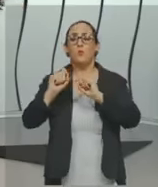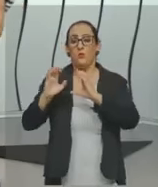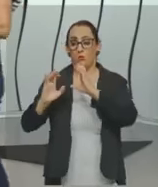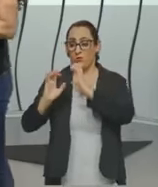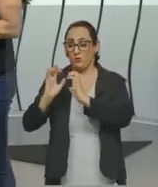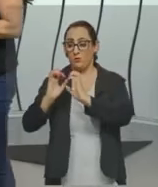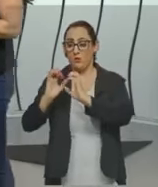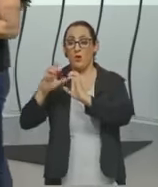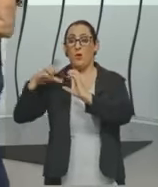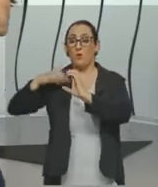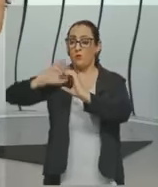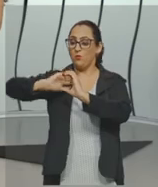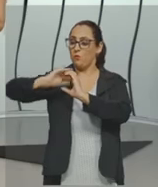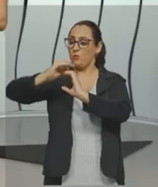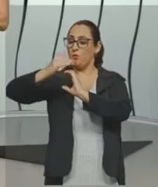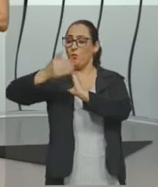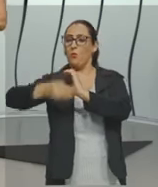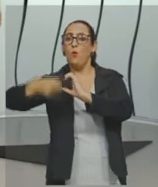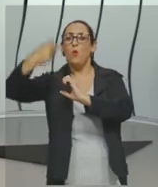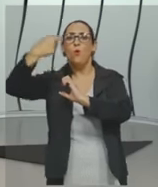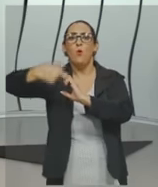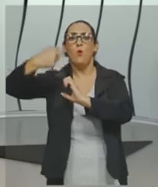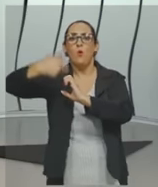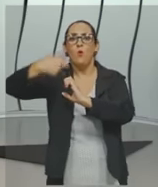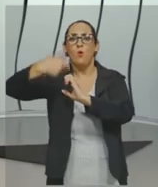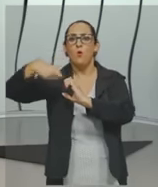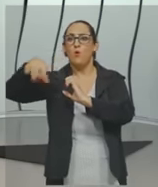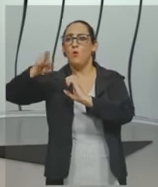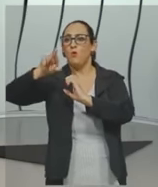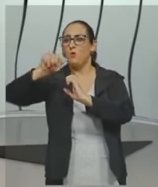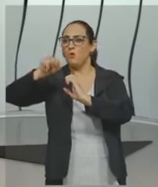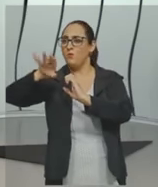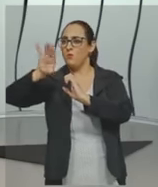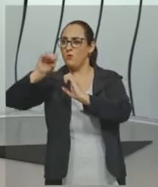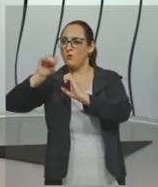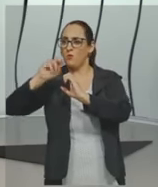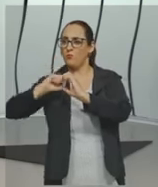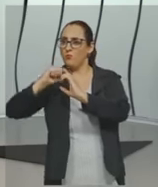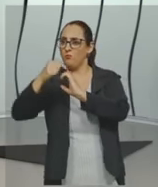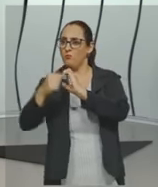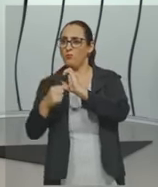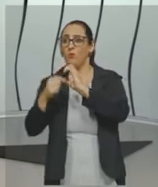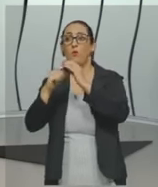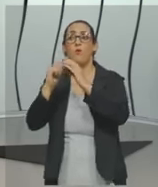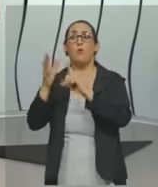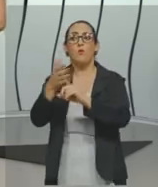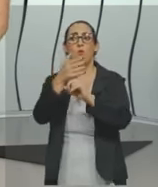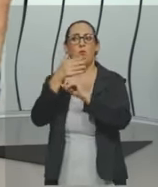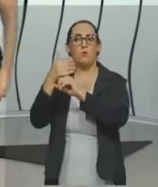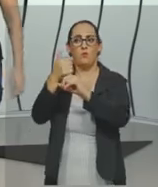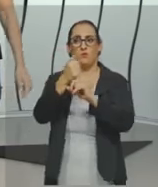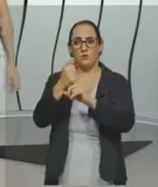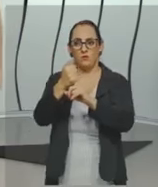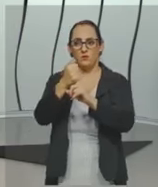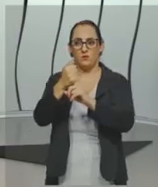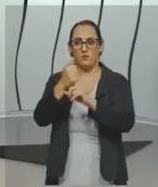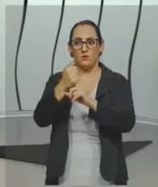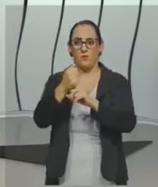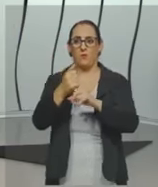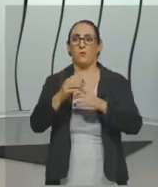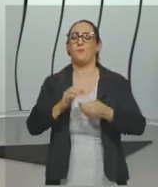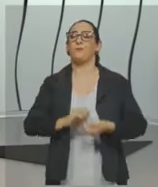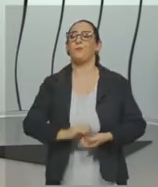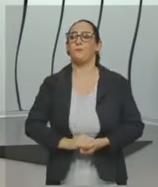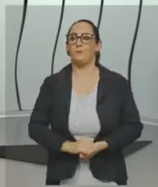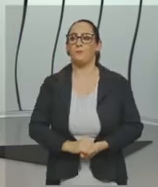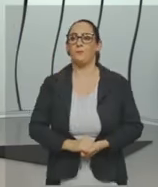muito importante, tá? E aqui mostrando o cerebelo, a setinha saiu aqui, tá? Equilíbrio, controle motor